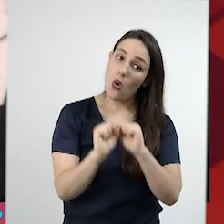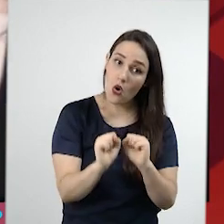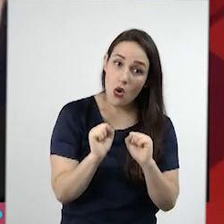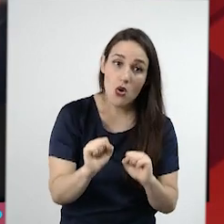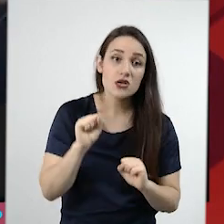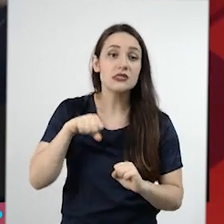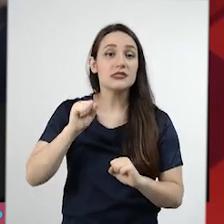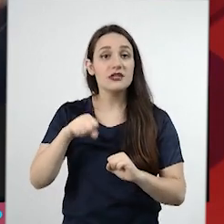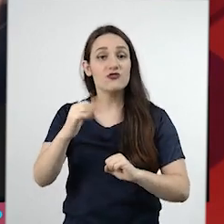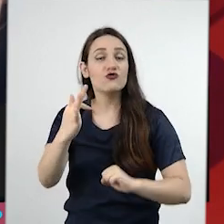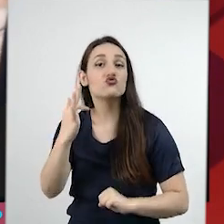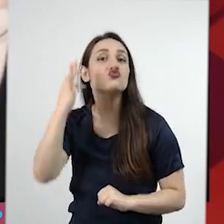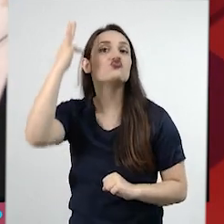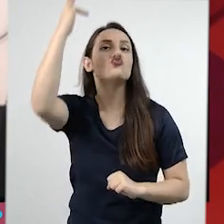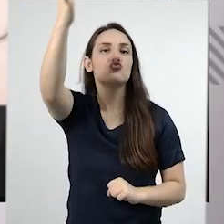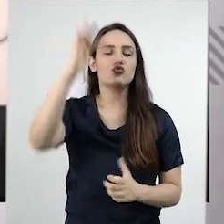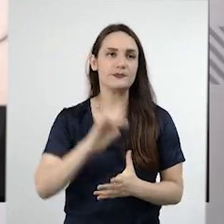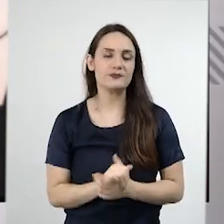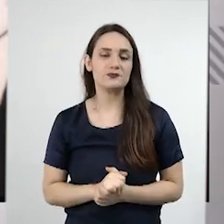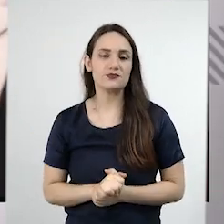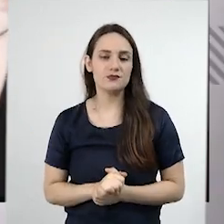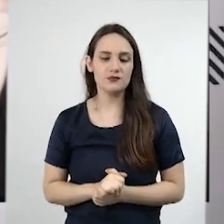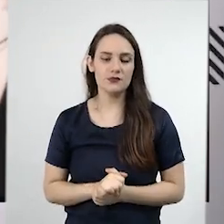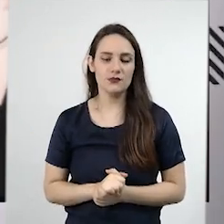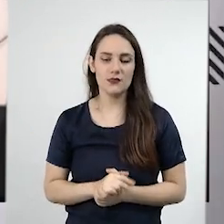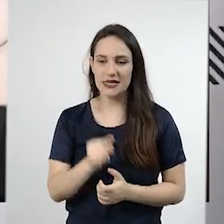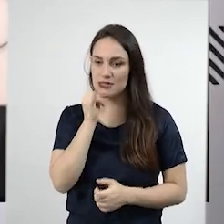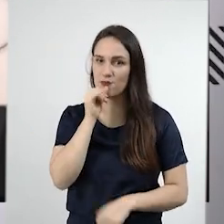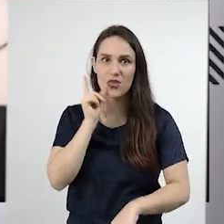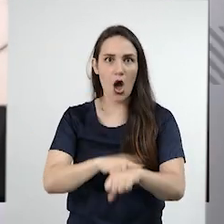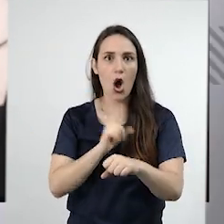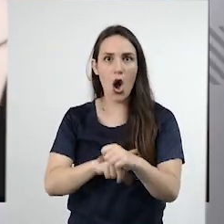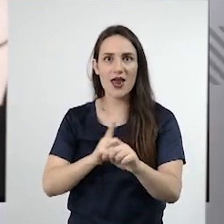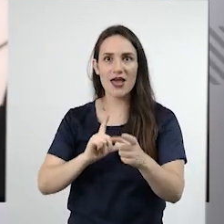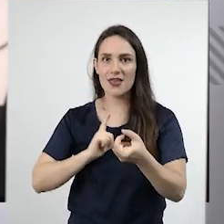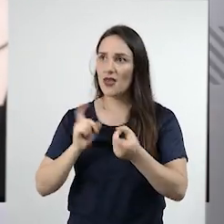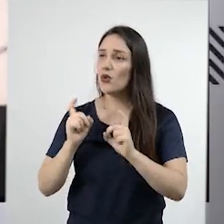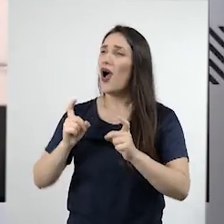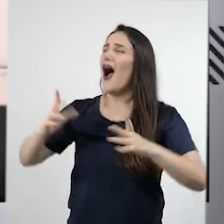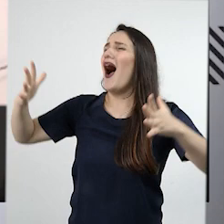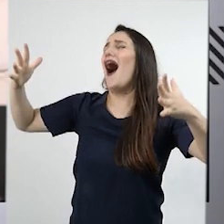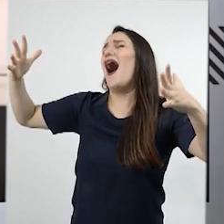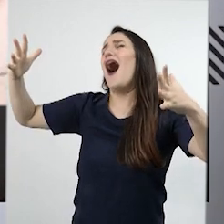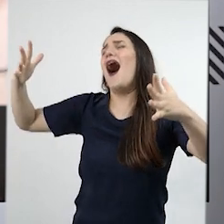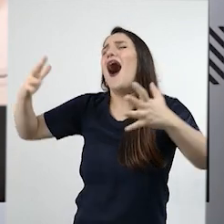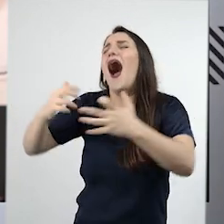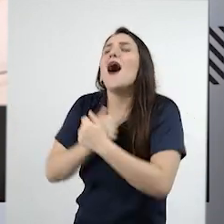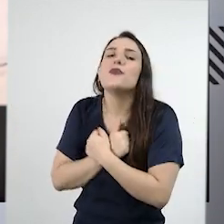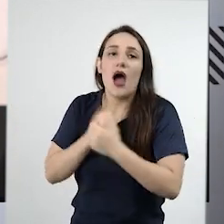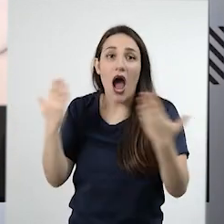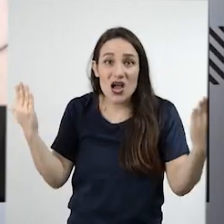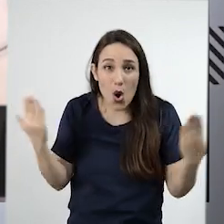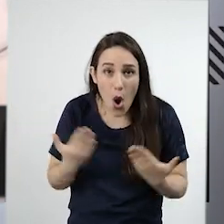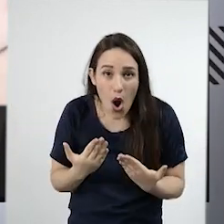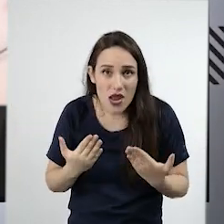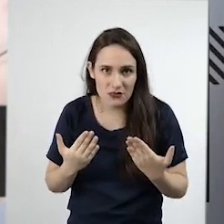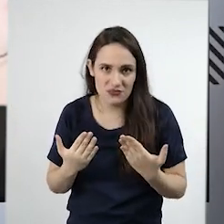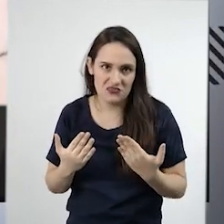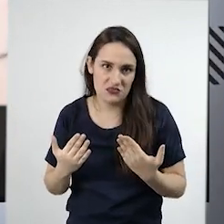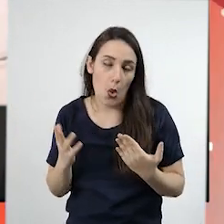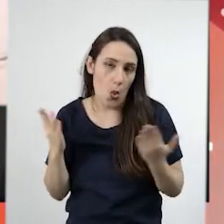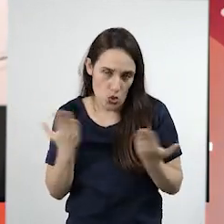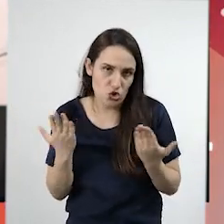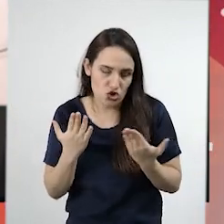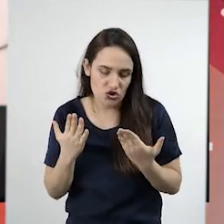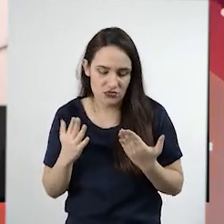por exemplo, lá na frente, naquelas reuniões que os amigos se encontram, né, mas fica todo mundo no celular. Eu acho que isso